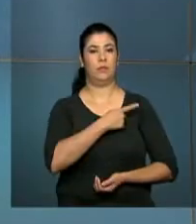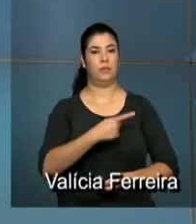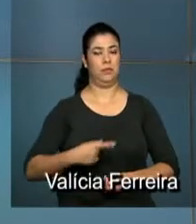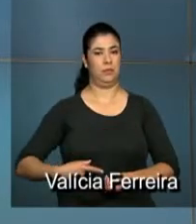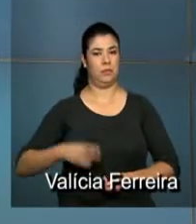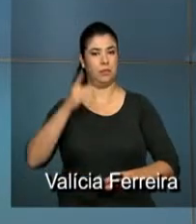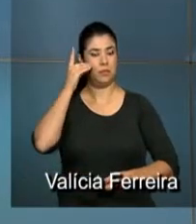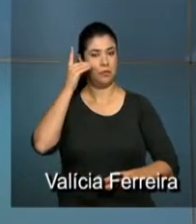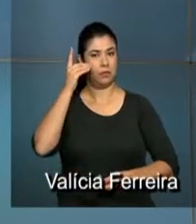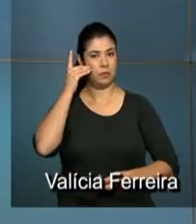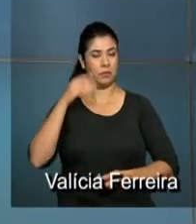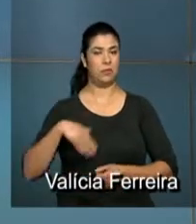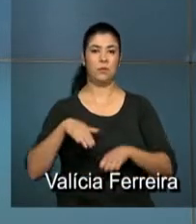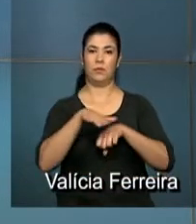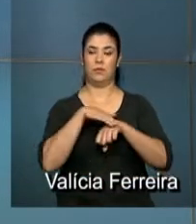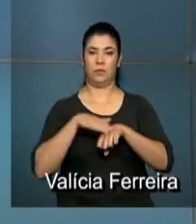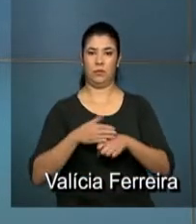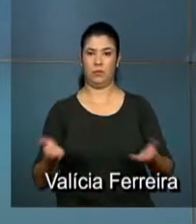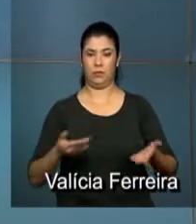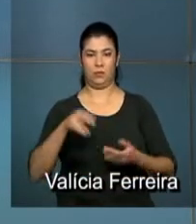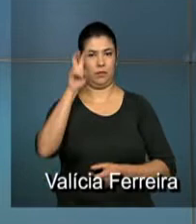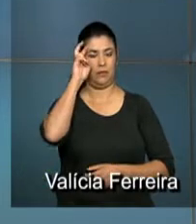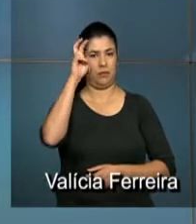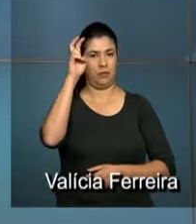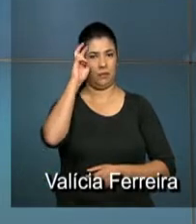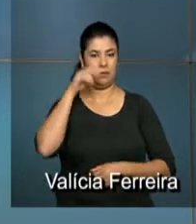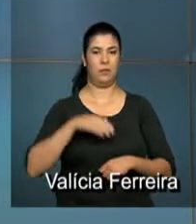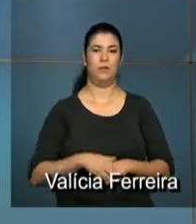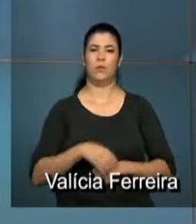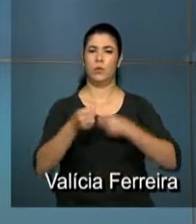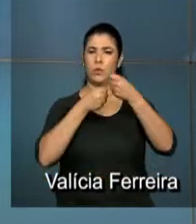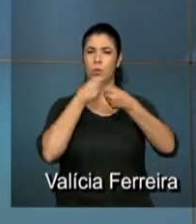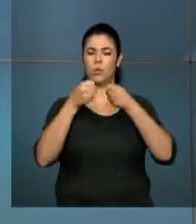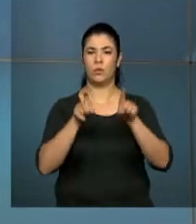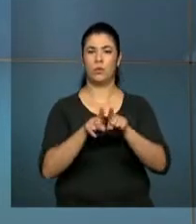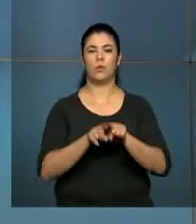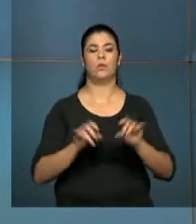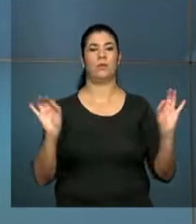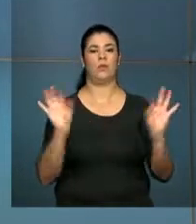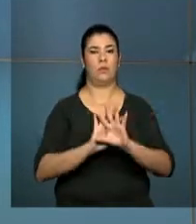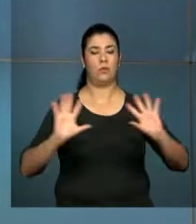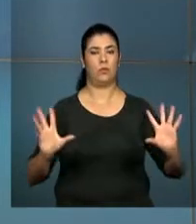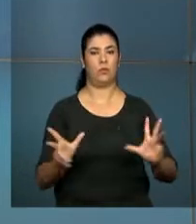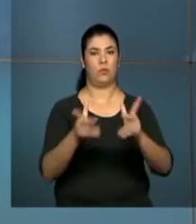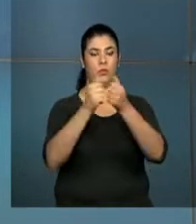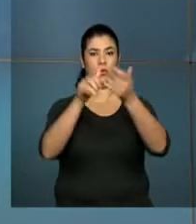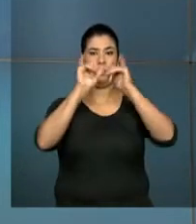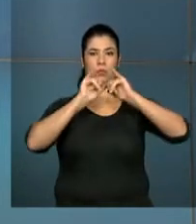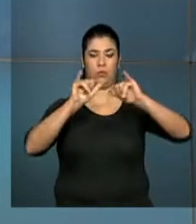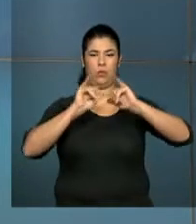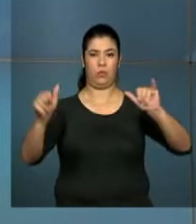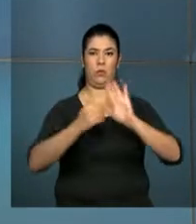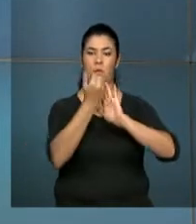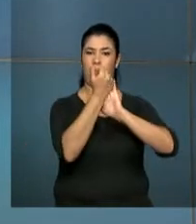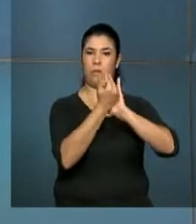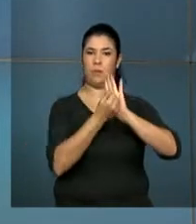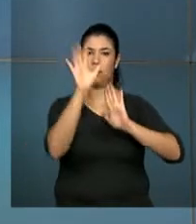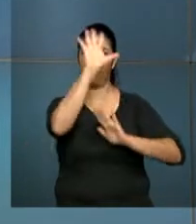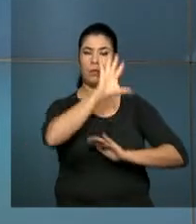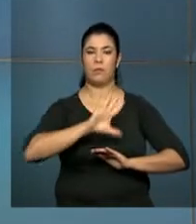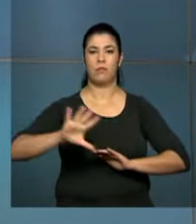presidenta Dilma Rousseff conversou nesta quinta-feira com os jornalistas logo após a cerimônia de lançamento do Programa Nacional